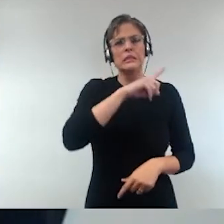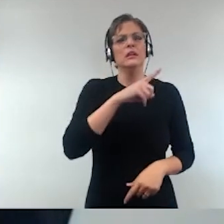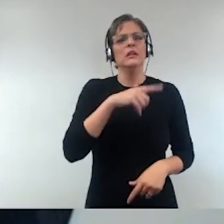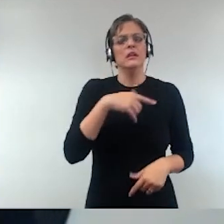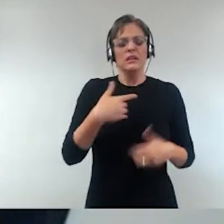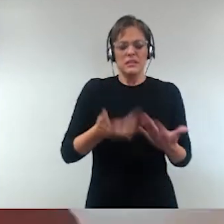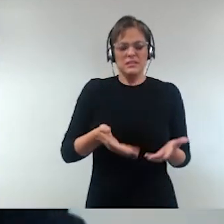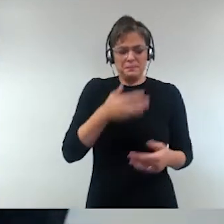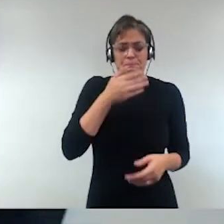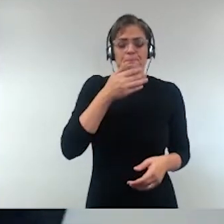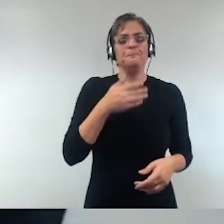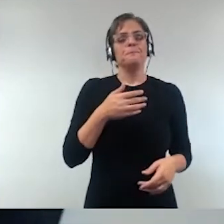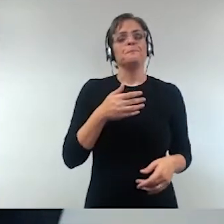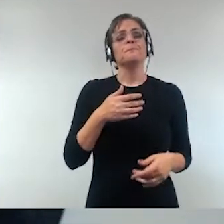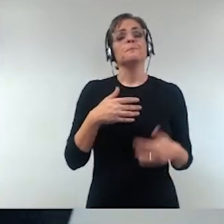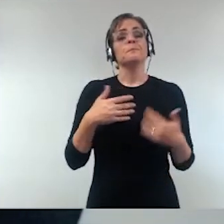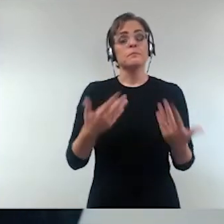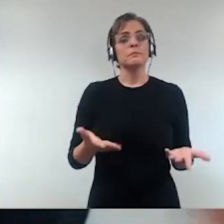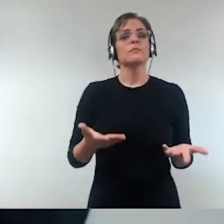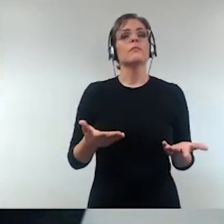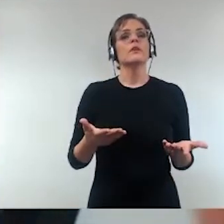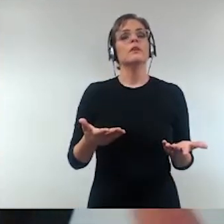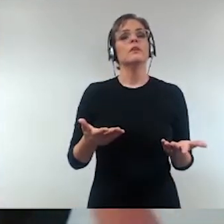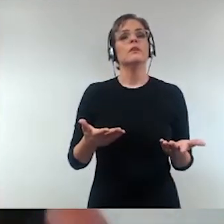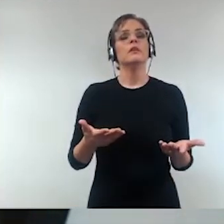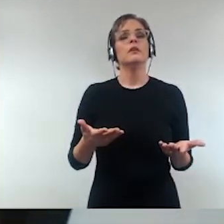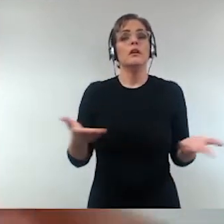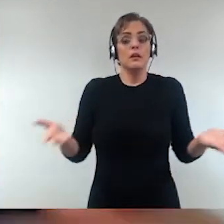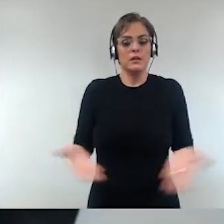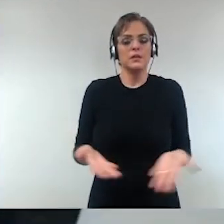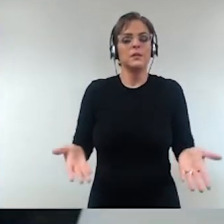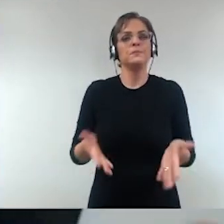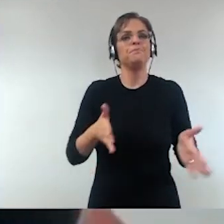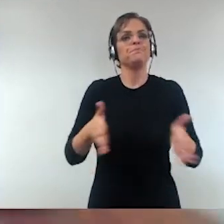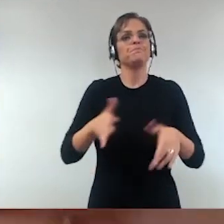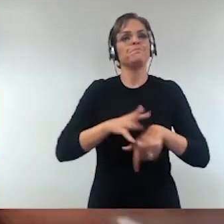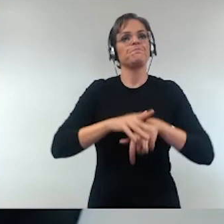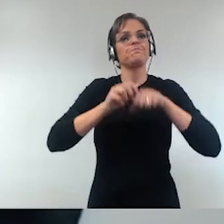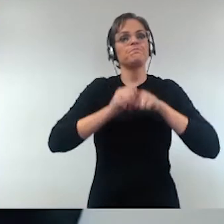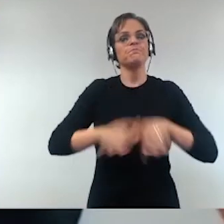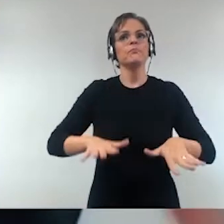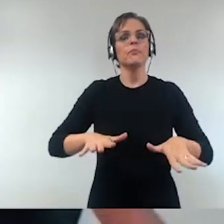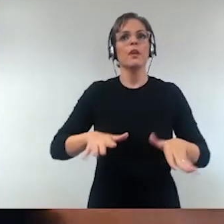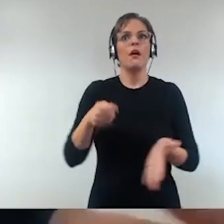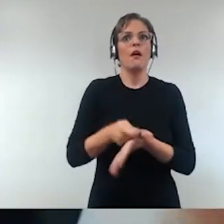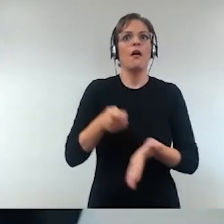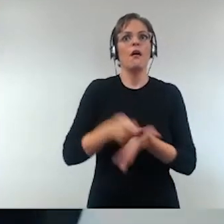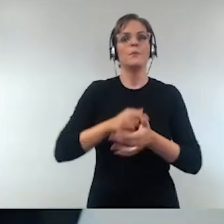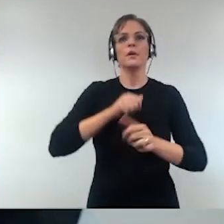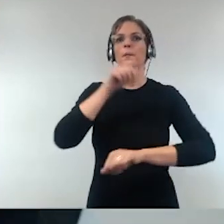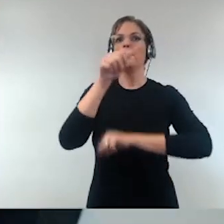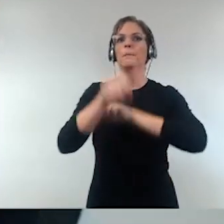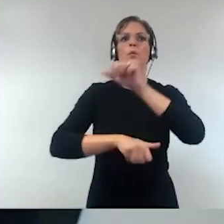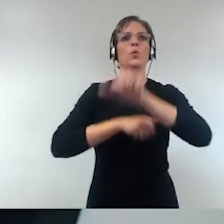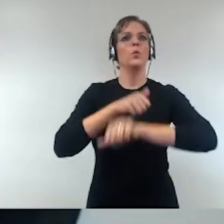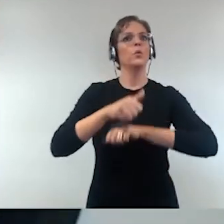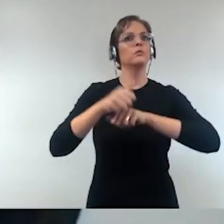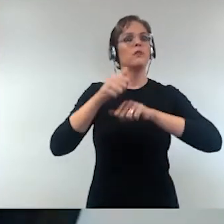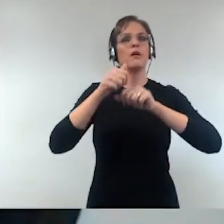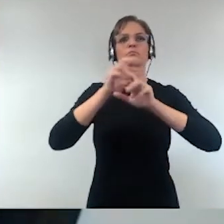Enfim, e de repente chega a pandemia e nos obriga a uma mudança de paradigmas de